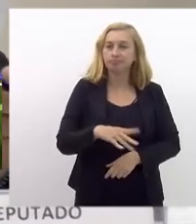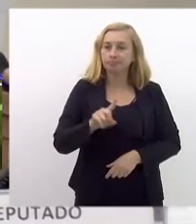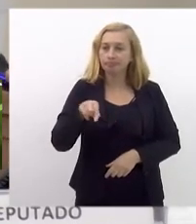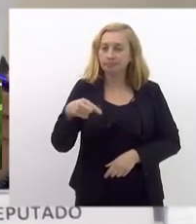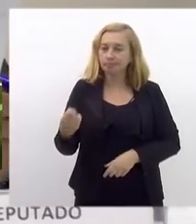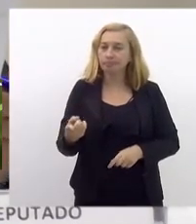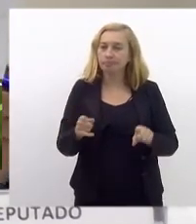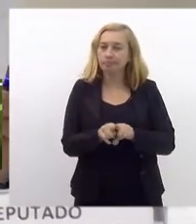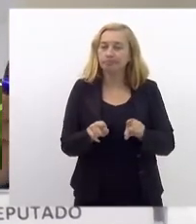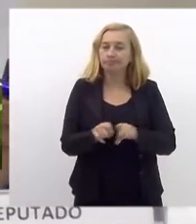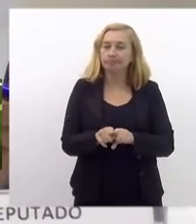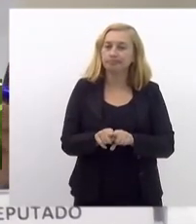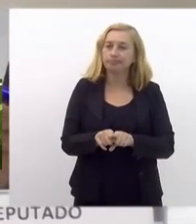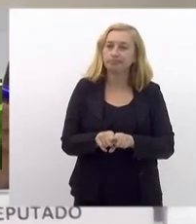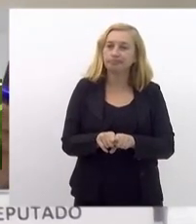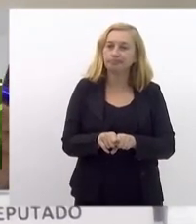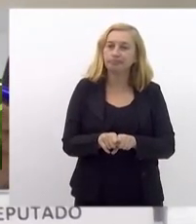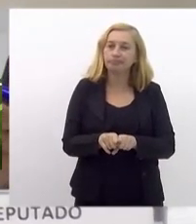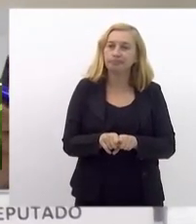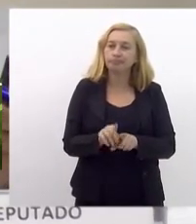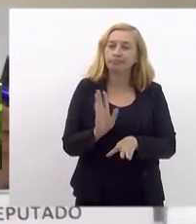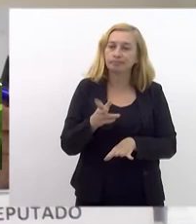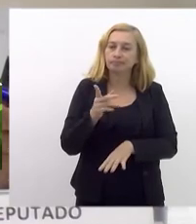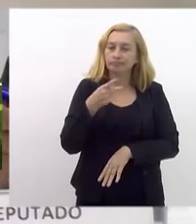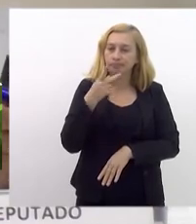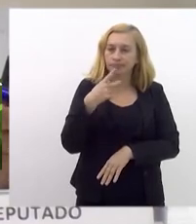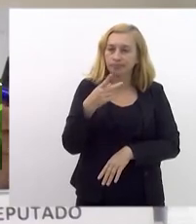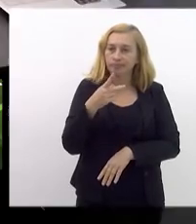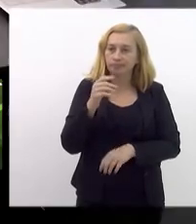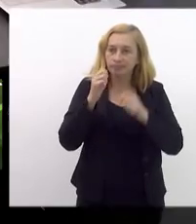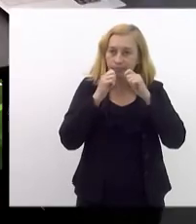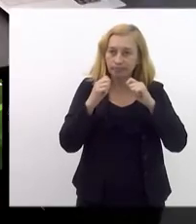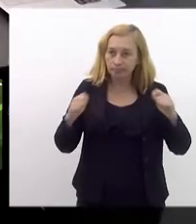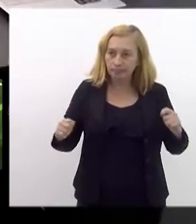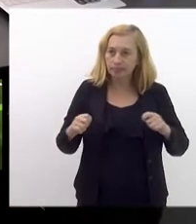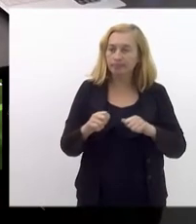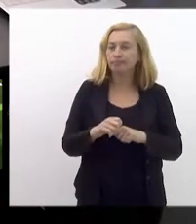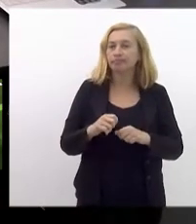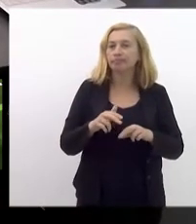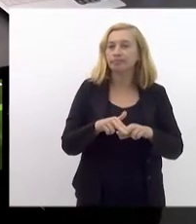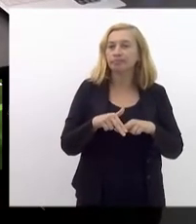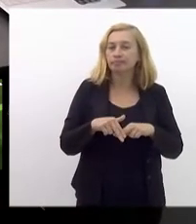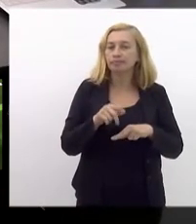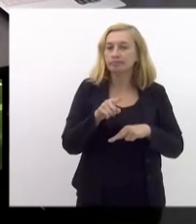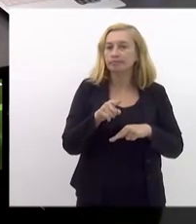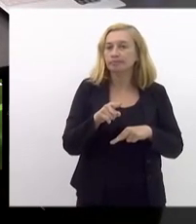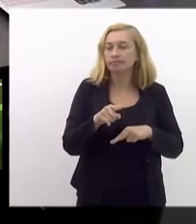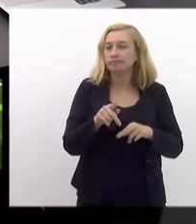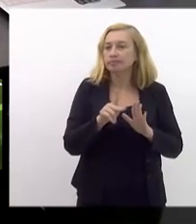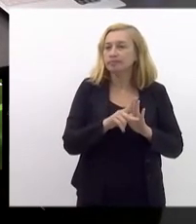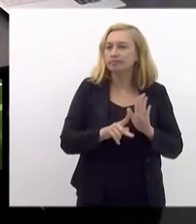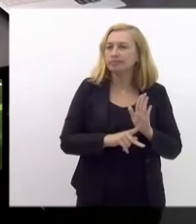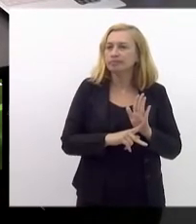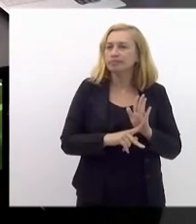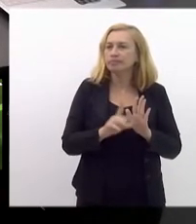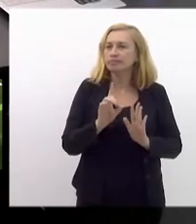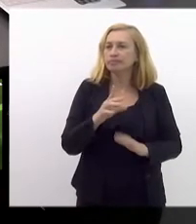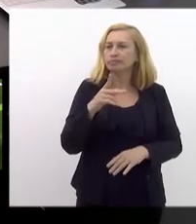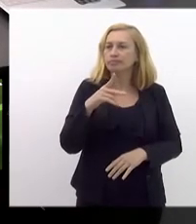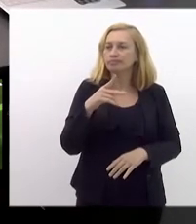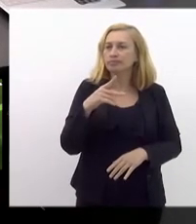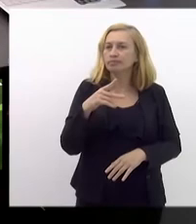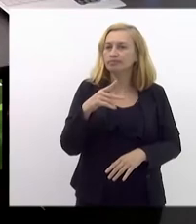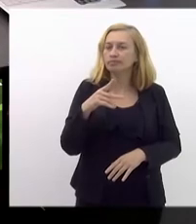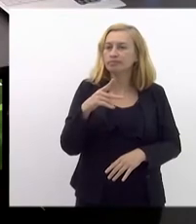coisa, antes de passar para o Sérgio Rosa, já tinha sido alertado pela assessoria, por causa dos prazos aqui de tramitação do projeto, a gente só vai poder dar até 30